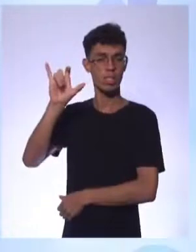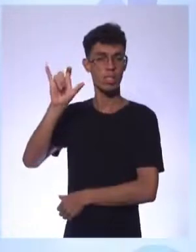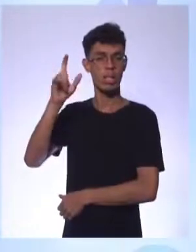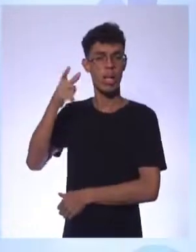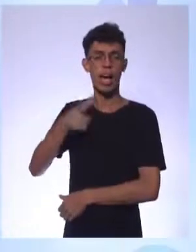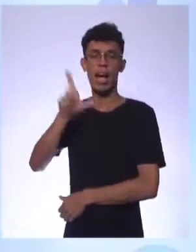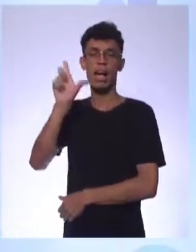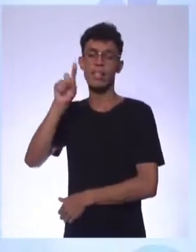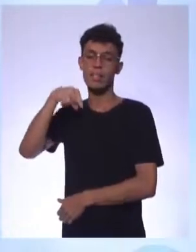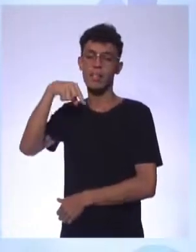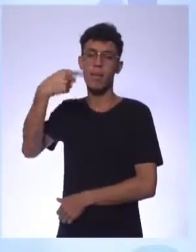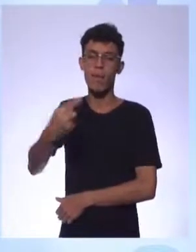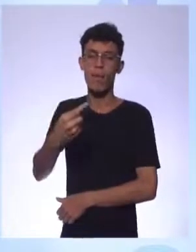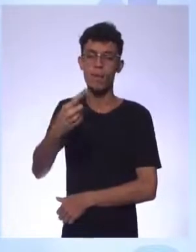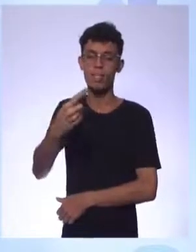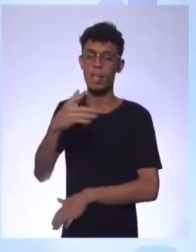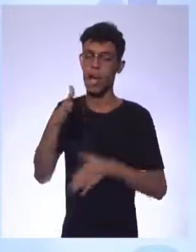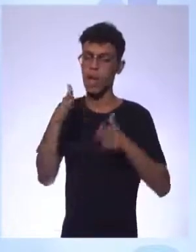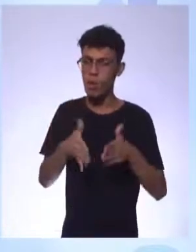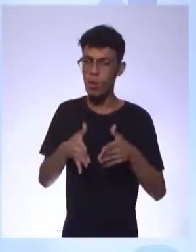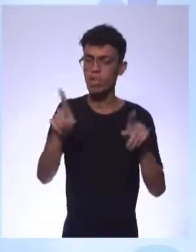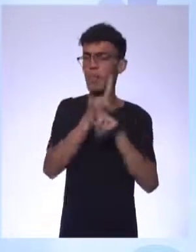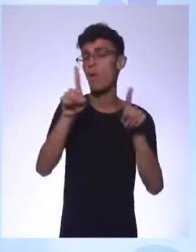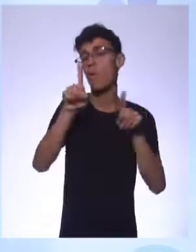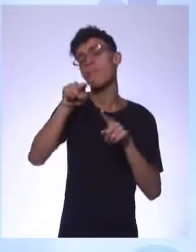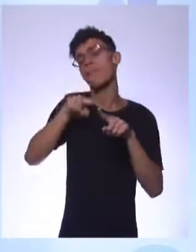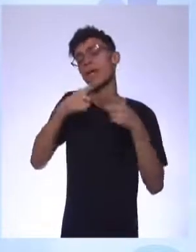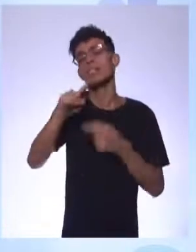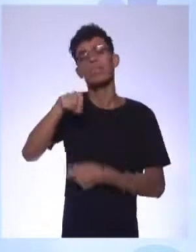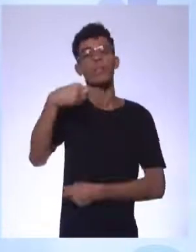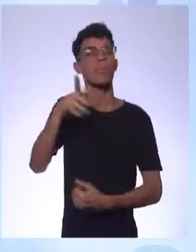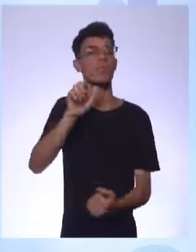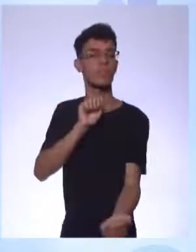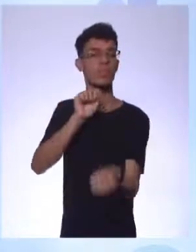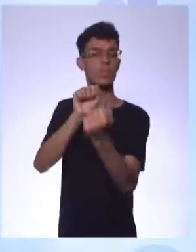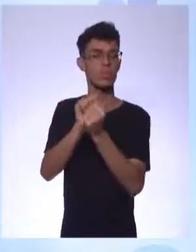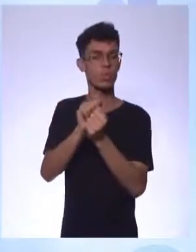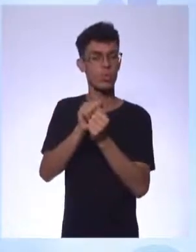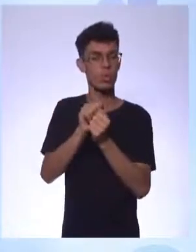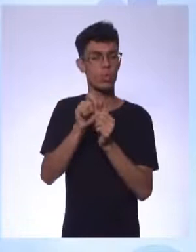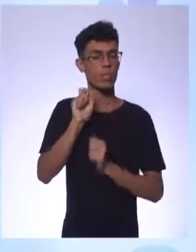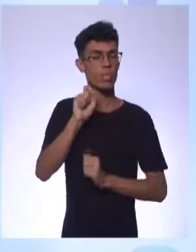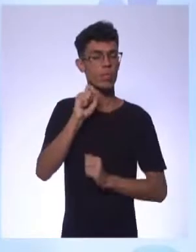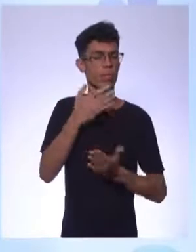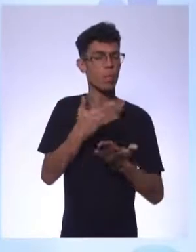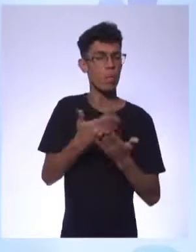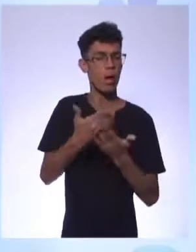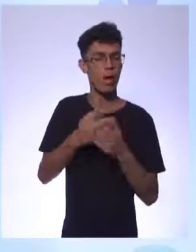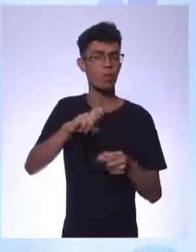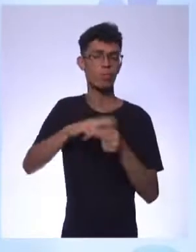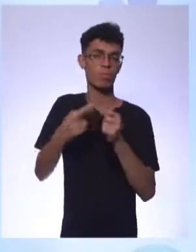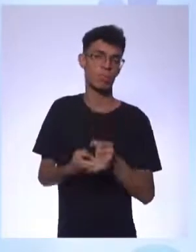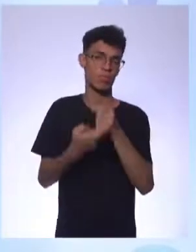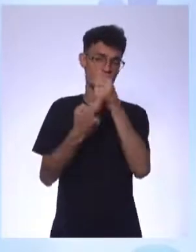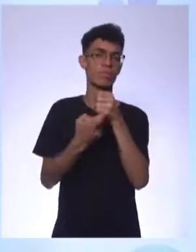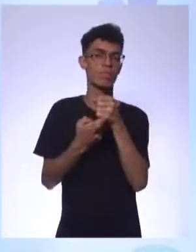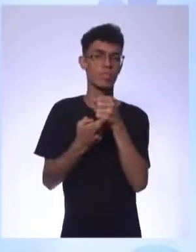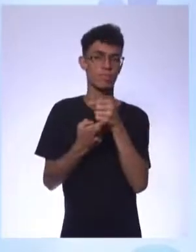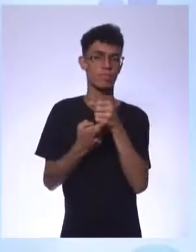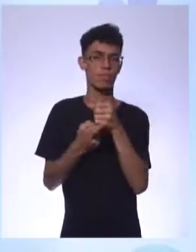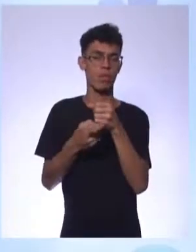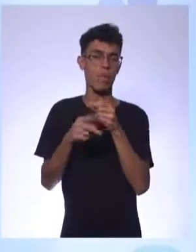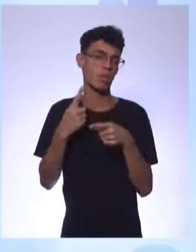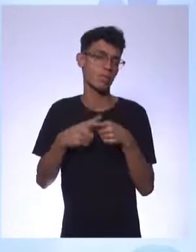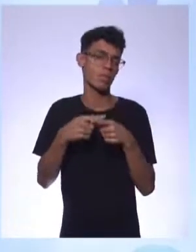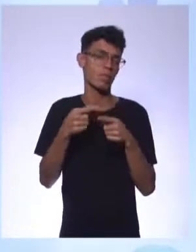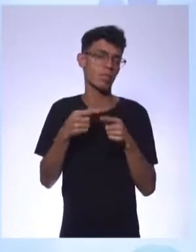rola, né? Mas assim, a gente está lá. Agora não rola. Isso, e hoje a gente vai ter uma aula que faz parte do processo de recuperação, né? Porque ano passado